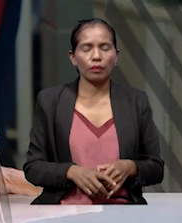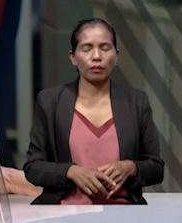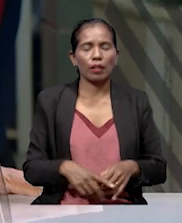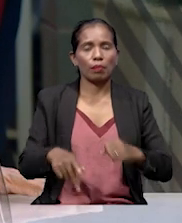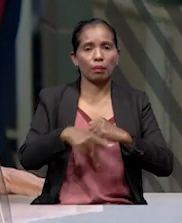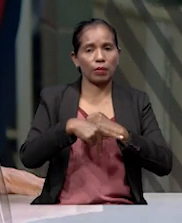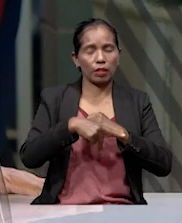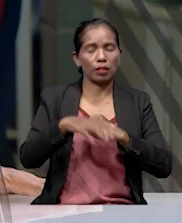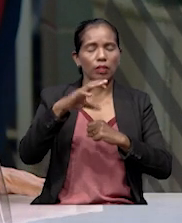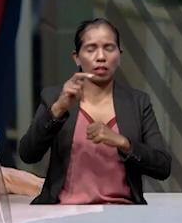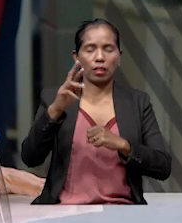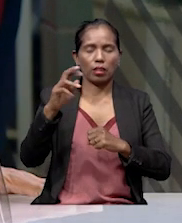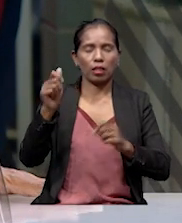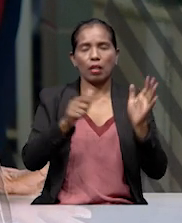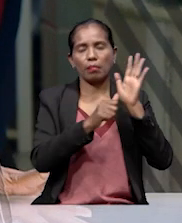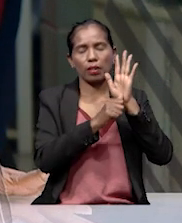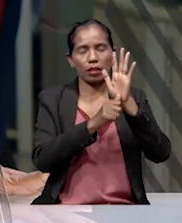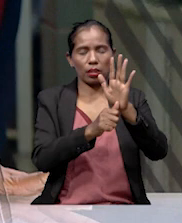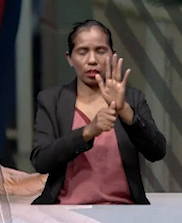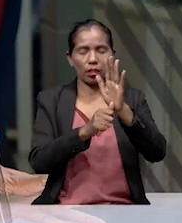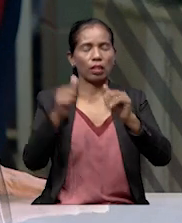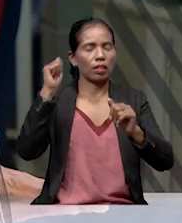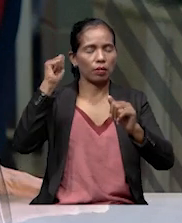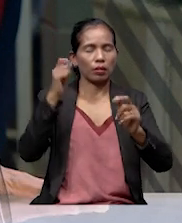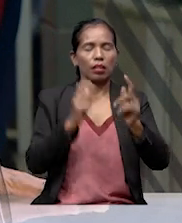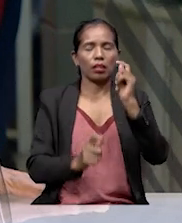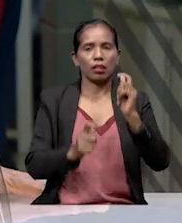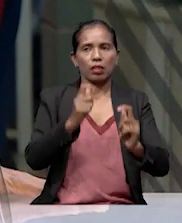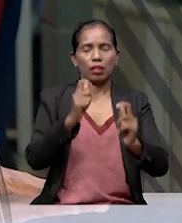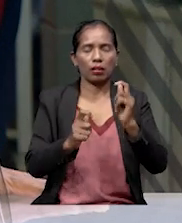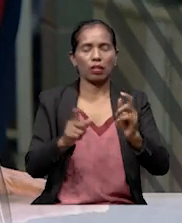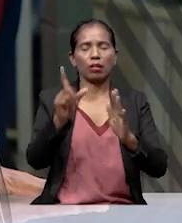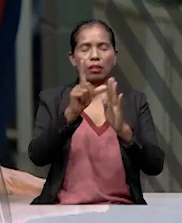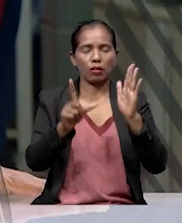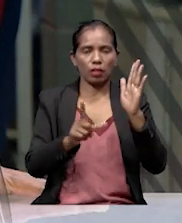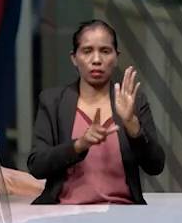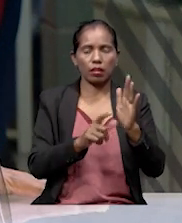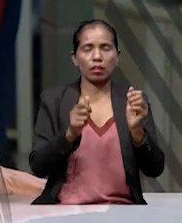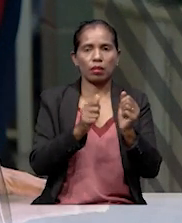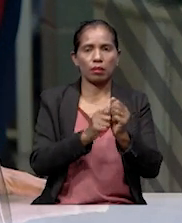Partido Sanarte apresenta minha candidatura para Tribunal Recurso, a lista proponente é Erihun Rezei.